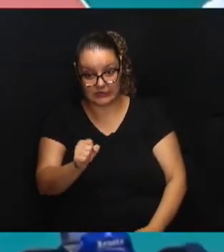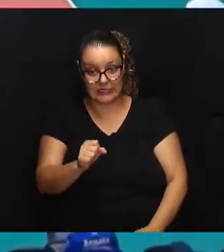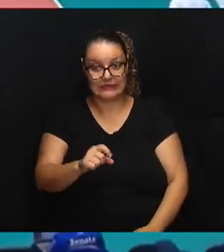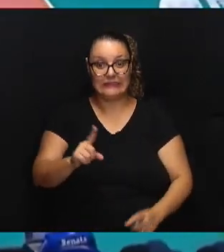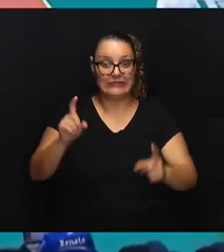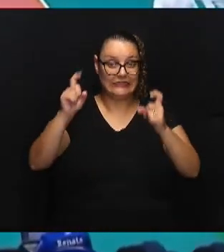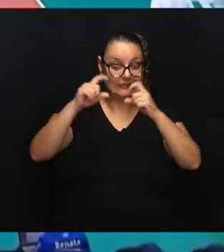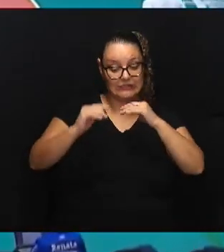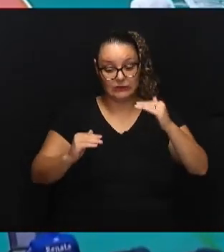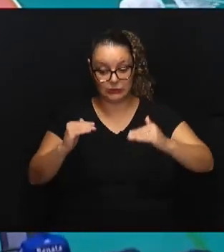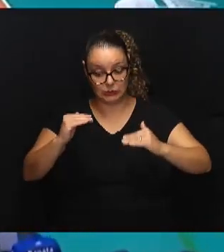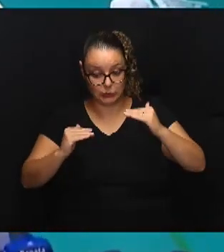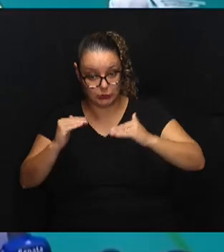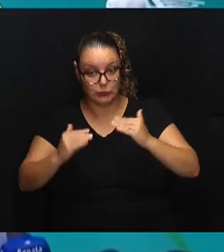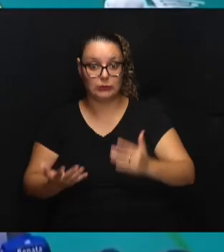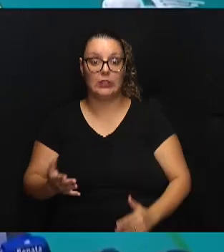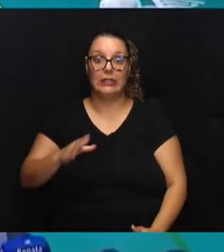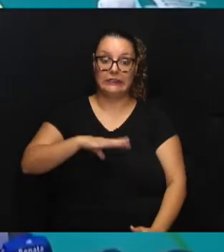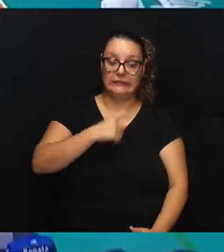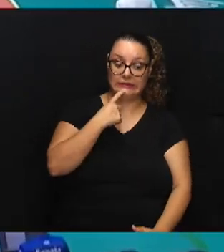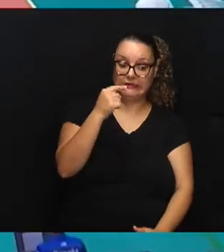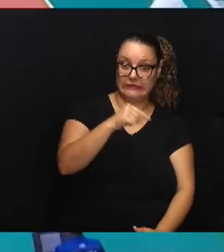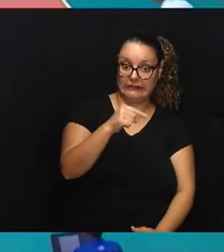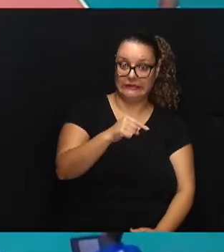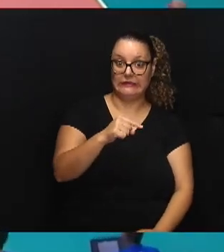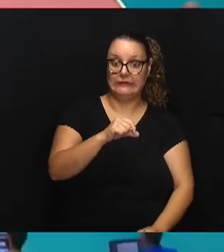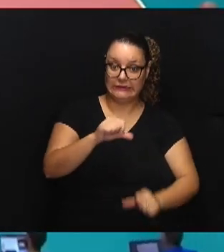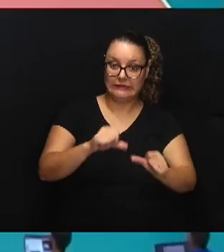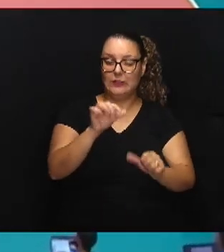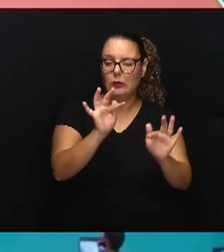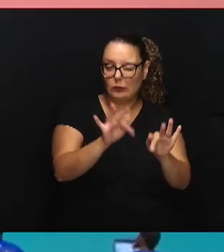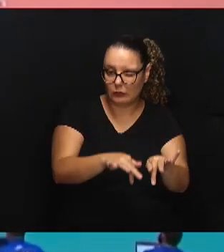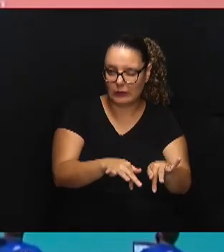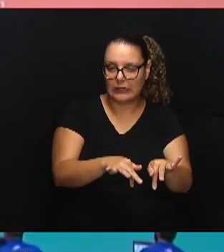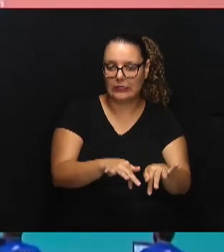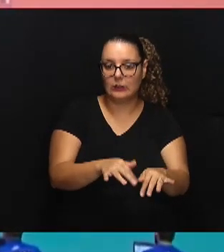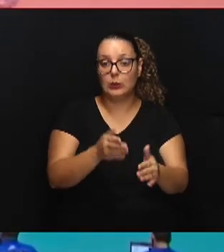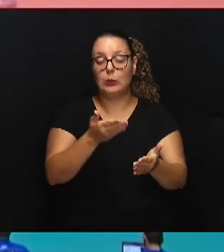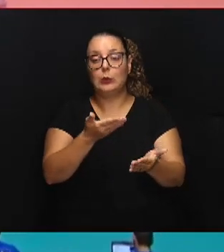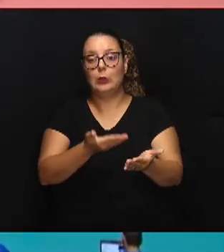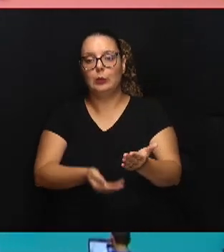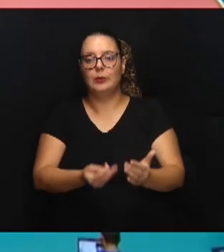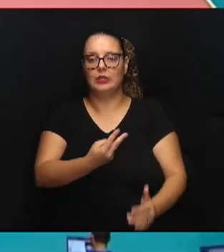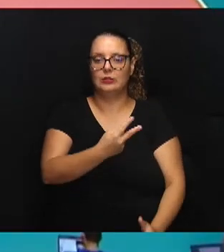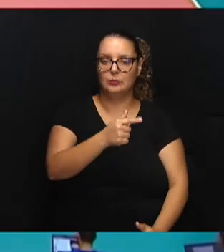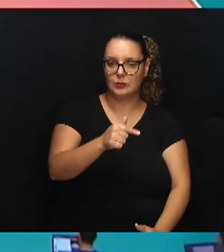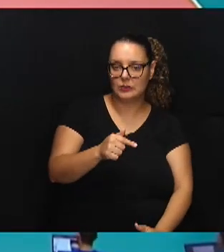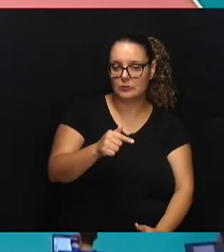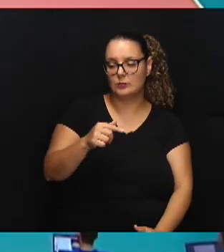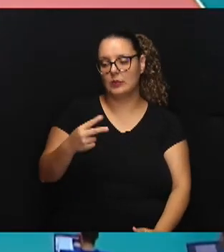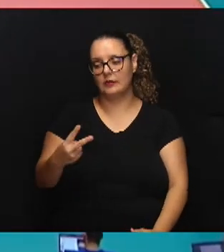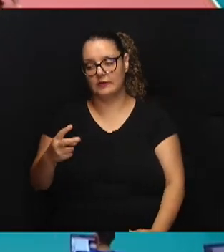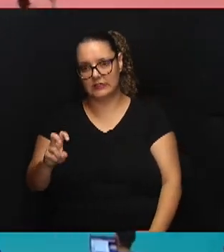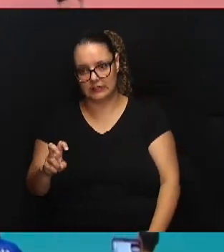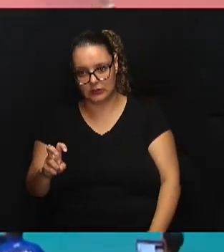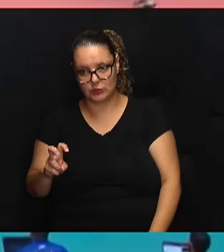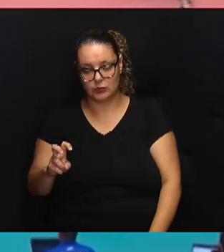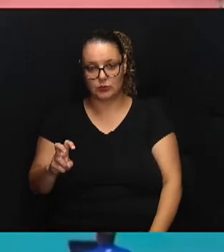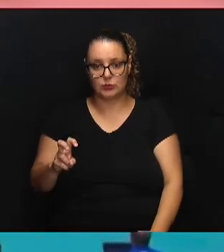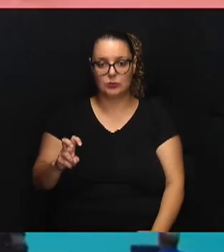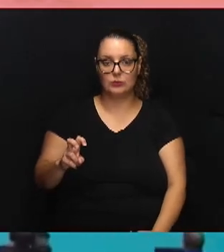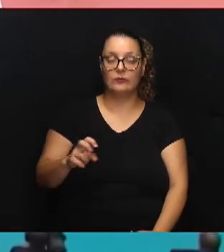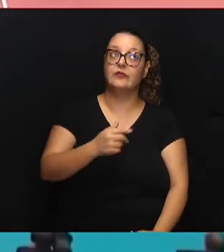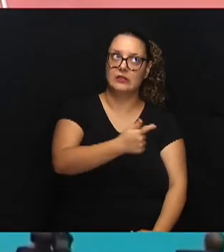muito equilíbrio, a equipe campineira tomou a virada no finalzinho, perdeu por 27-25. Só que daí,